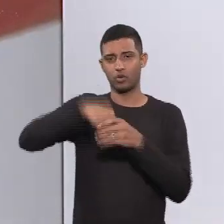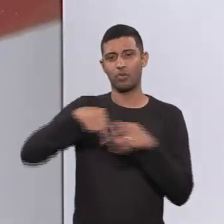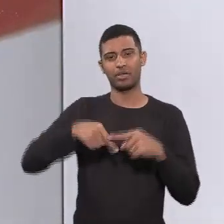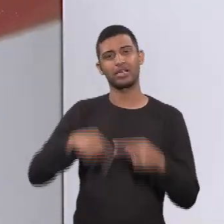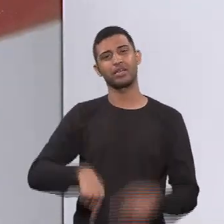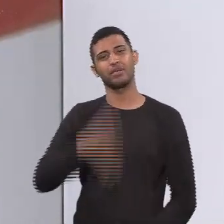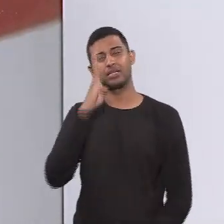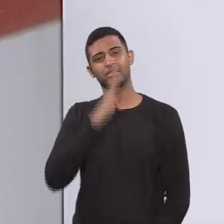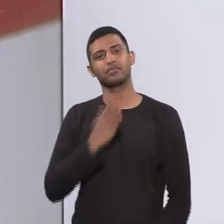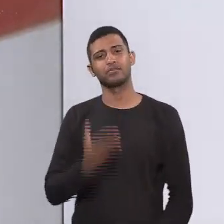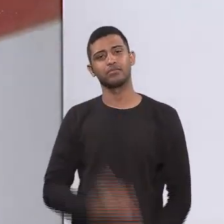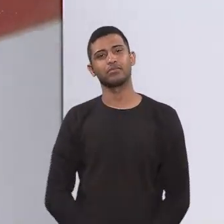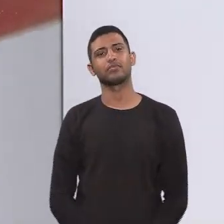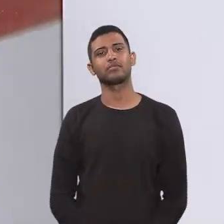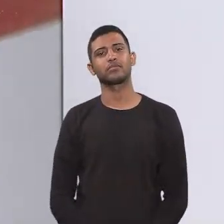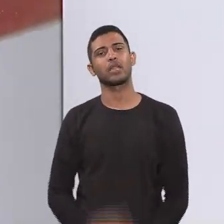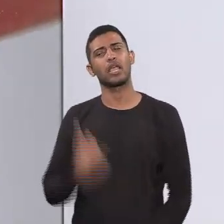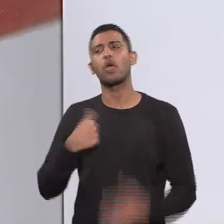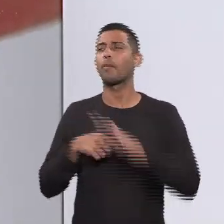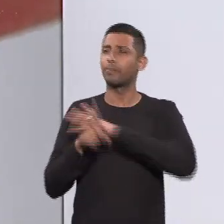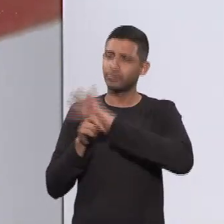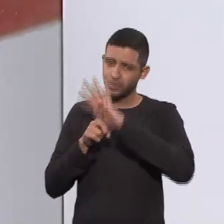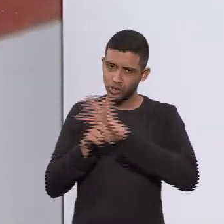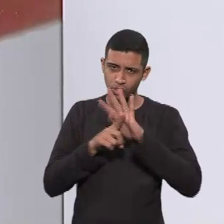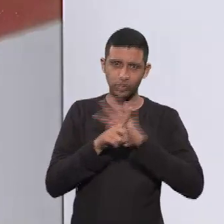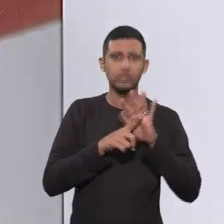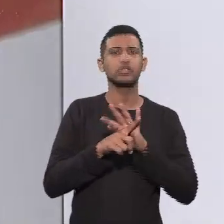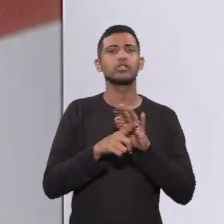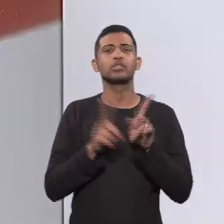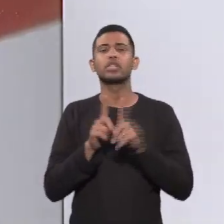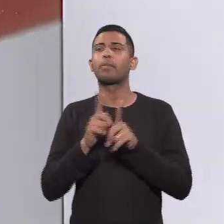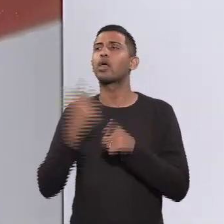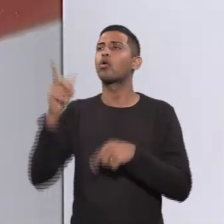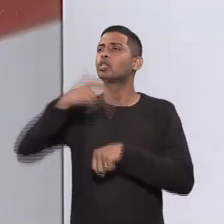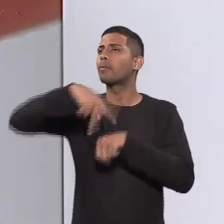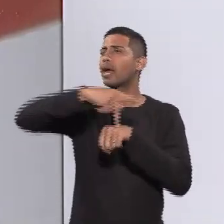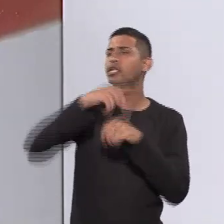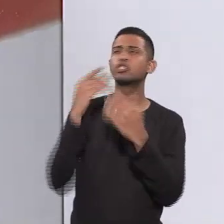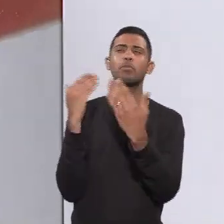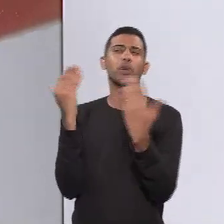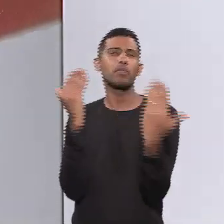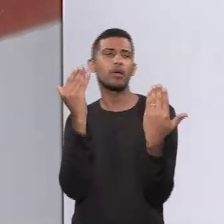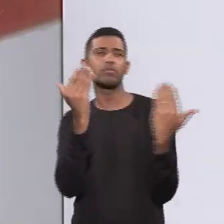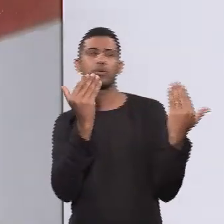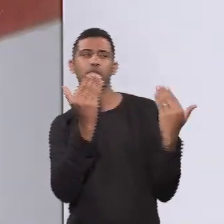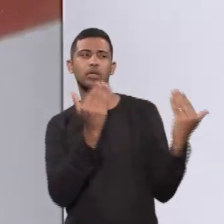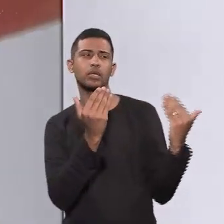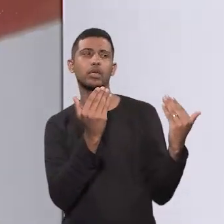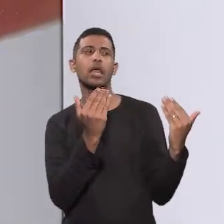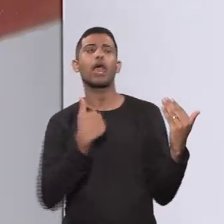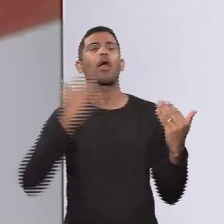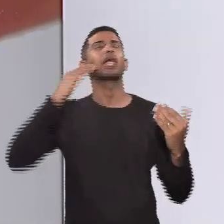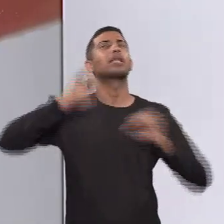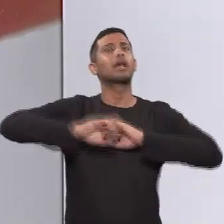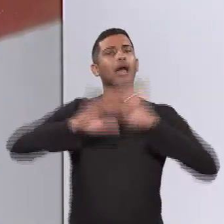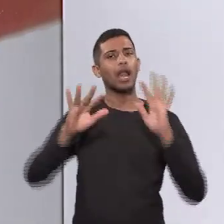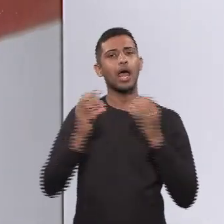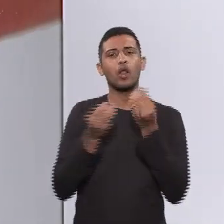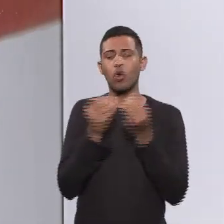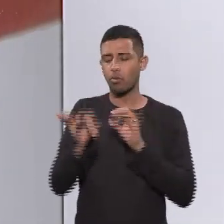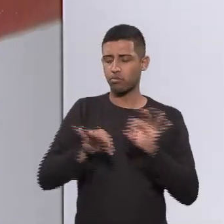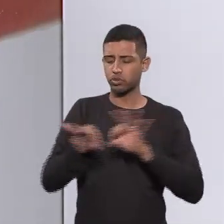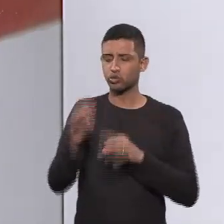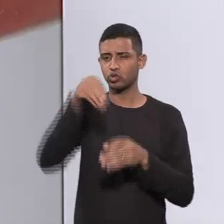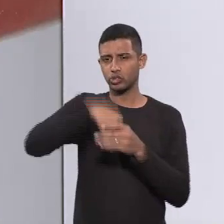termos de Brasil, né? Como eu faço pesquisa e faço, né, aproximações com outros países, eu vou entendendo como é que funciona o processo